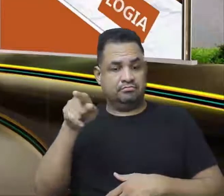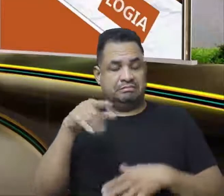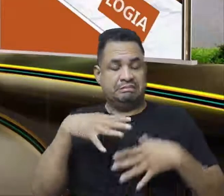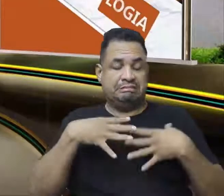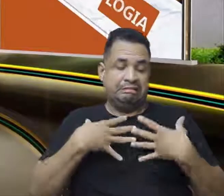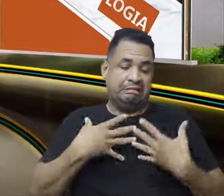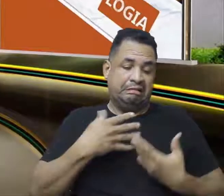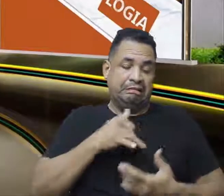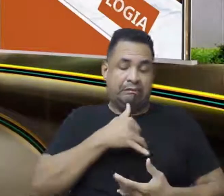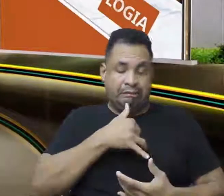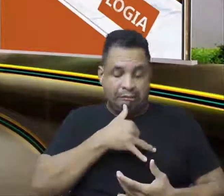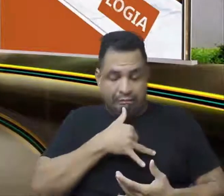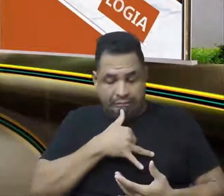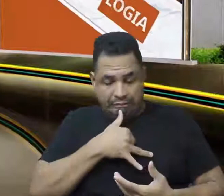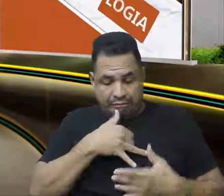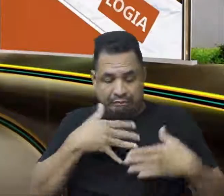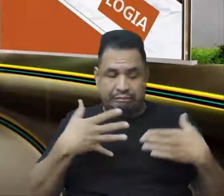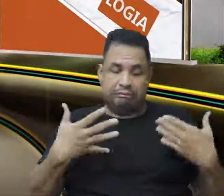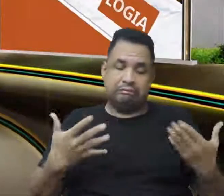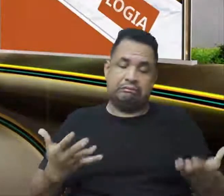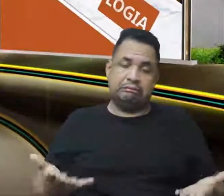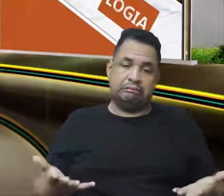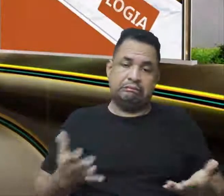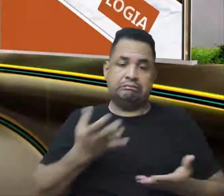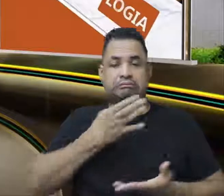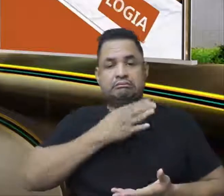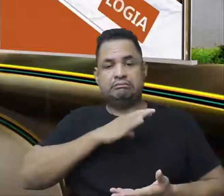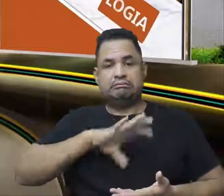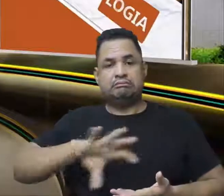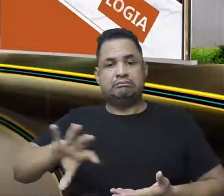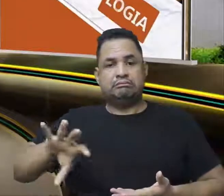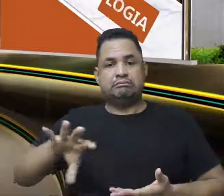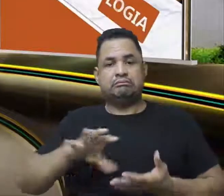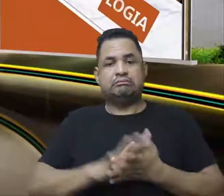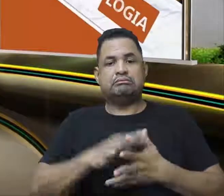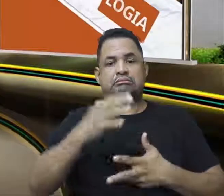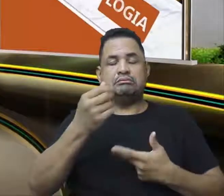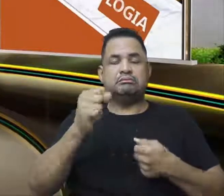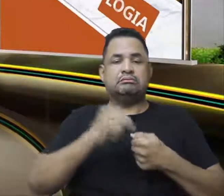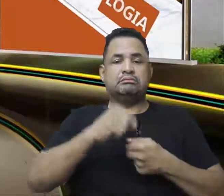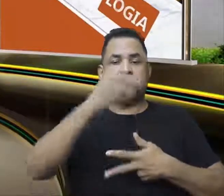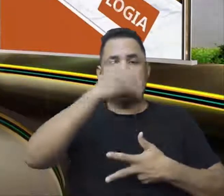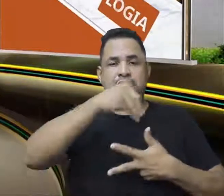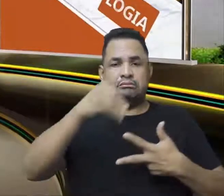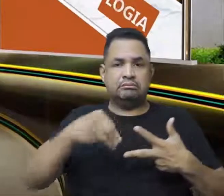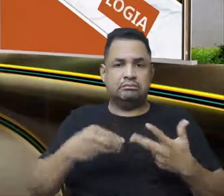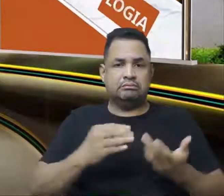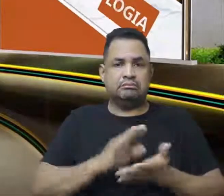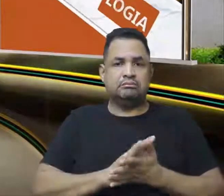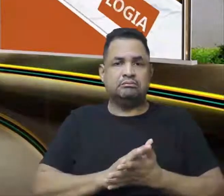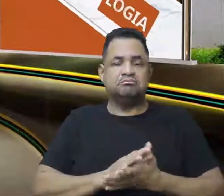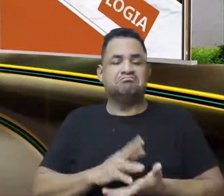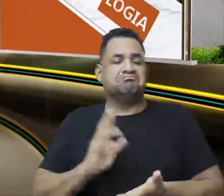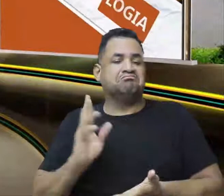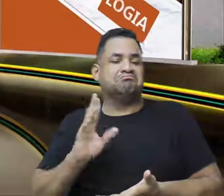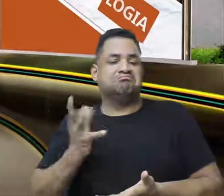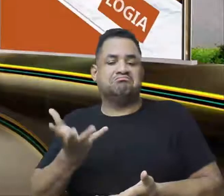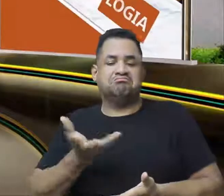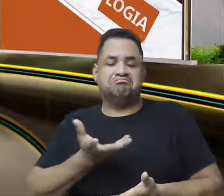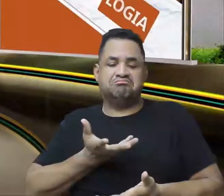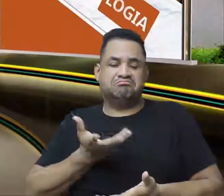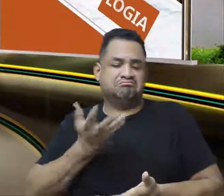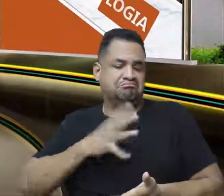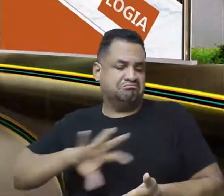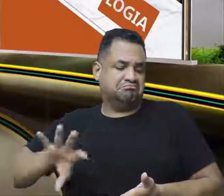estão desanimados né que vocês não querem fazer o Enem que você que ninguém está interessado